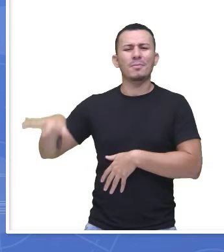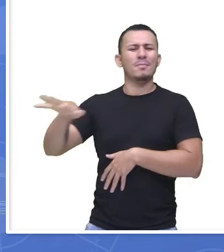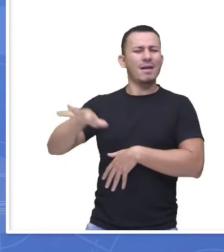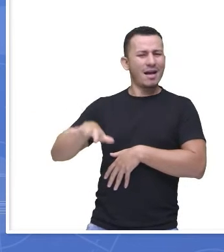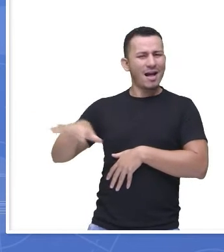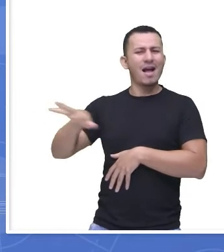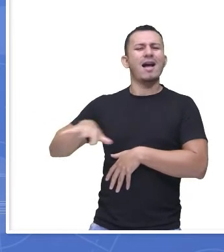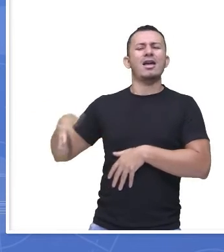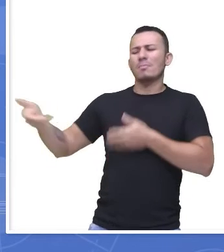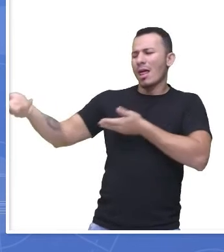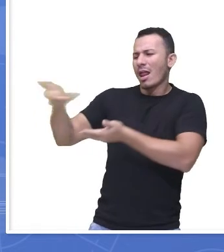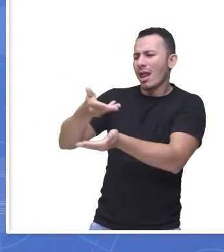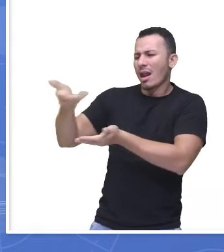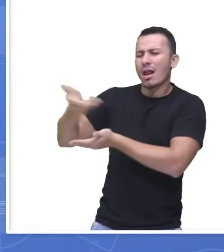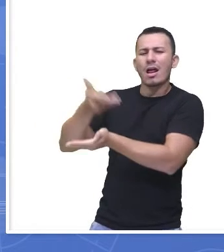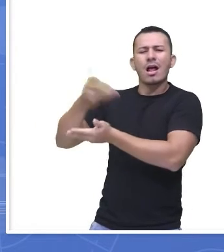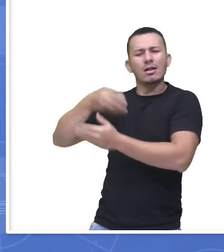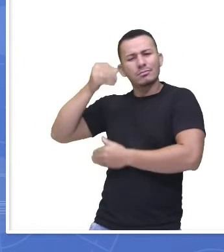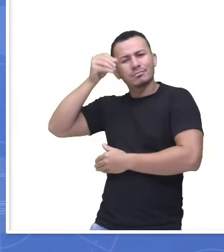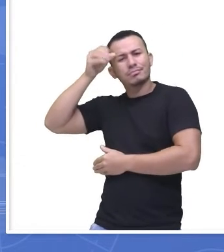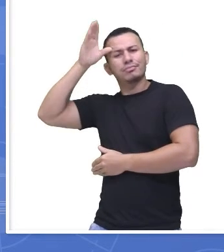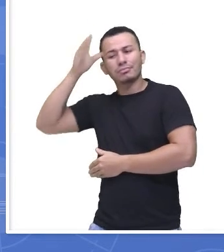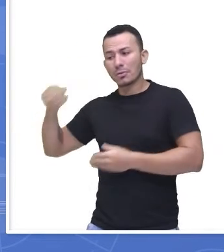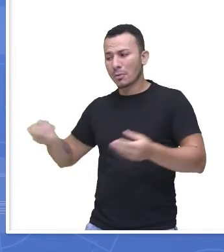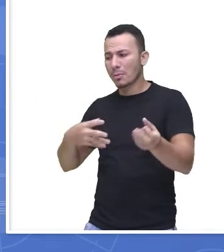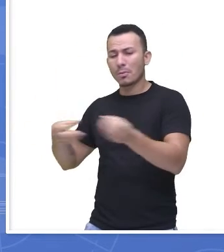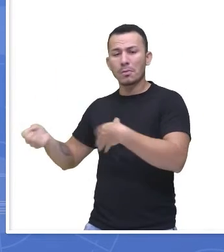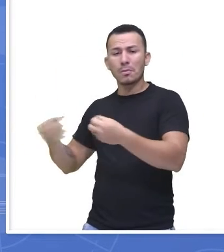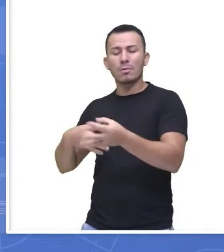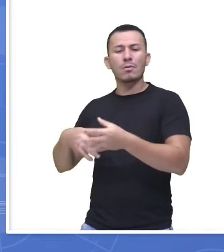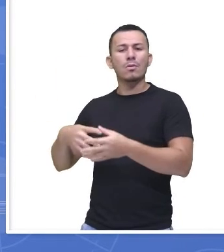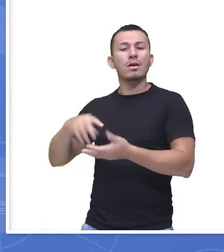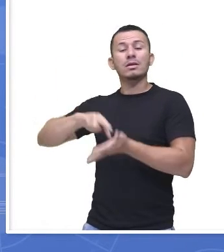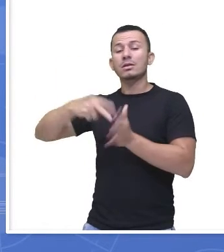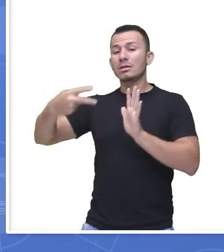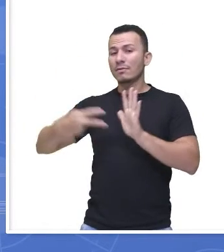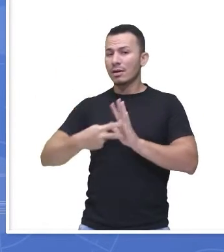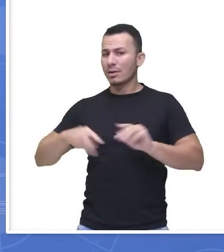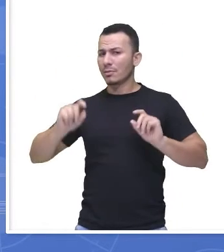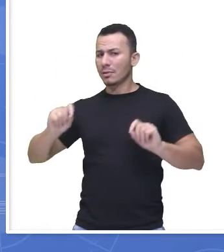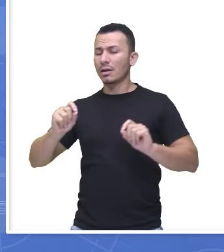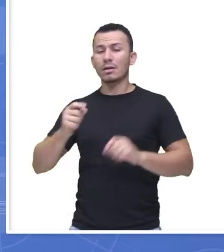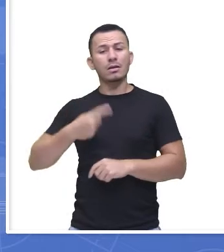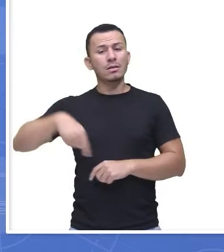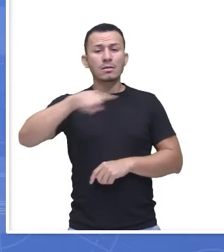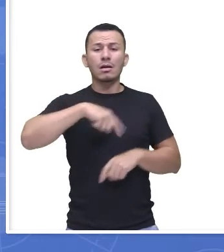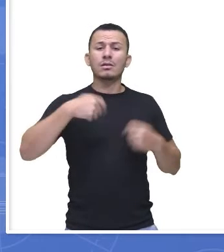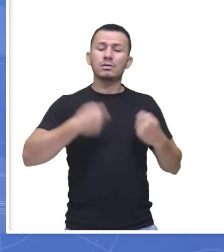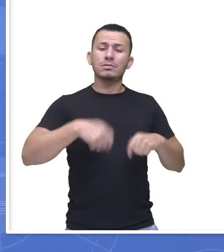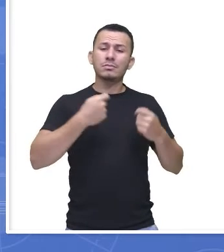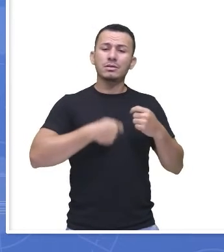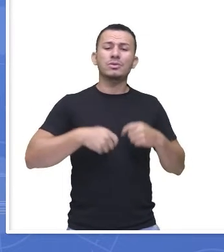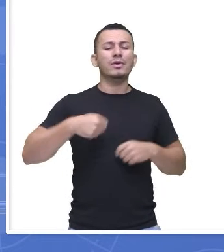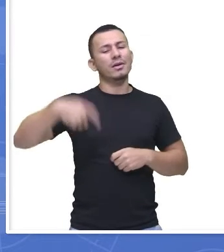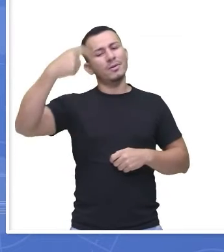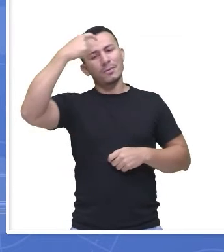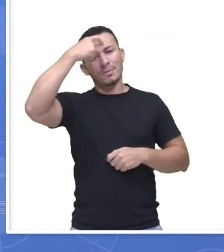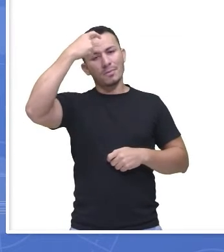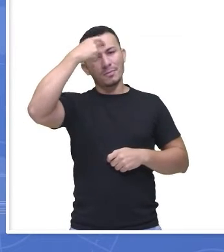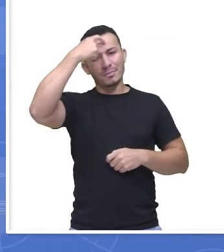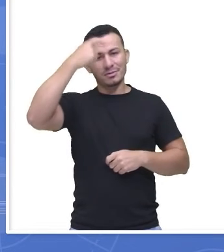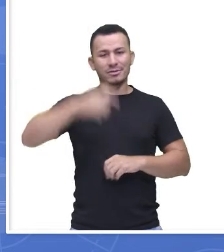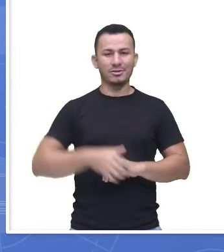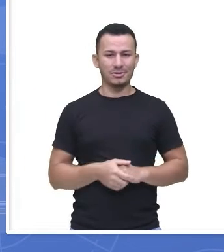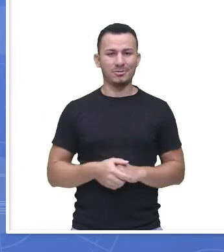vai fomentar os conhecimentos novos, é no sentido de que é preciso que nós tenhamos essa consciência, tá